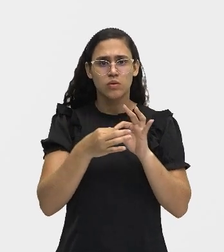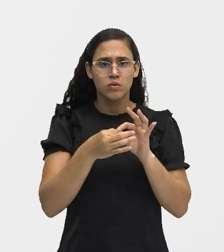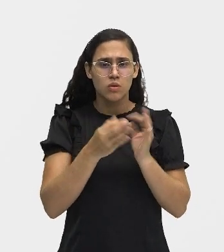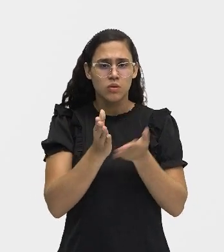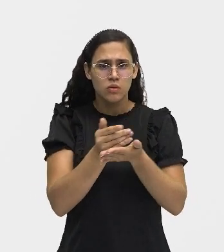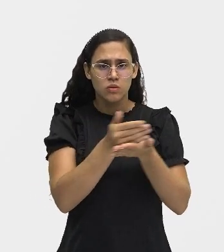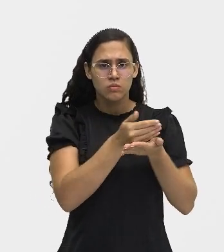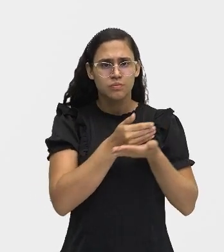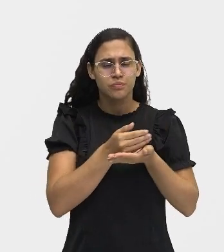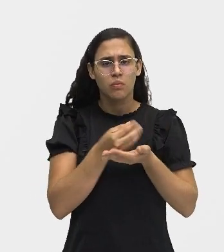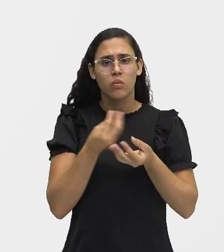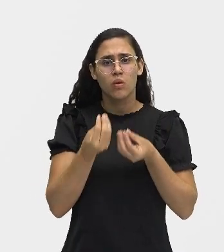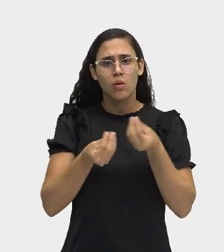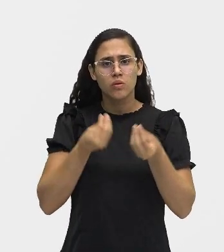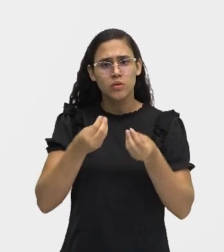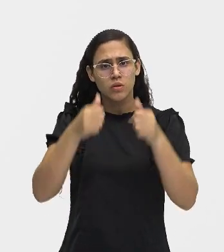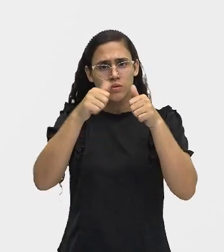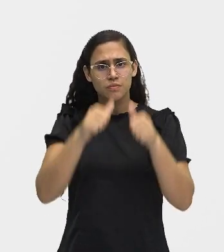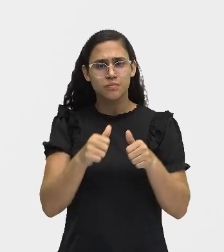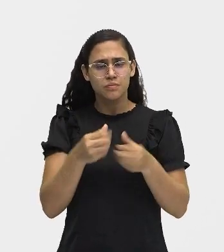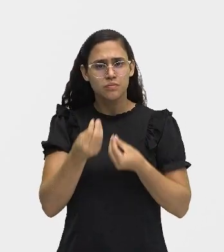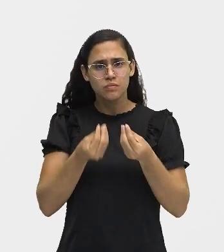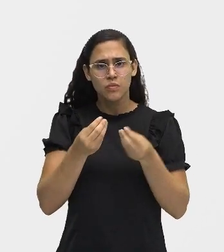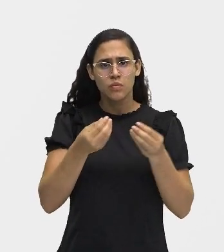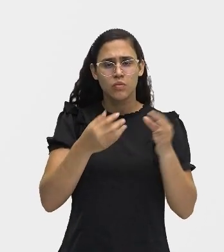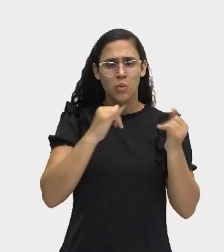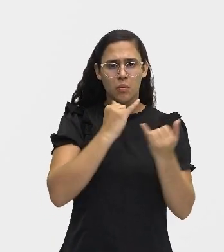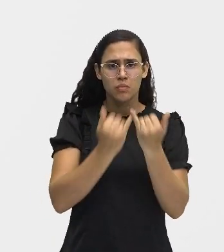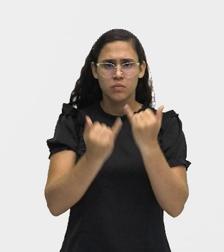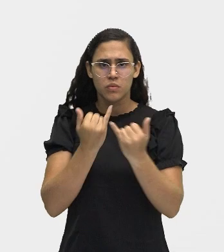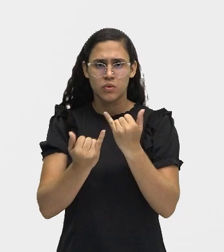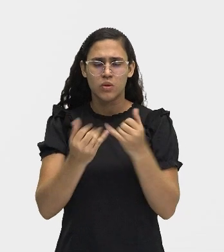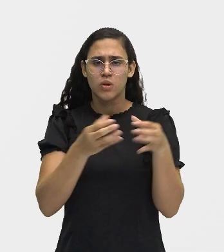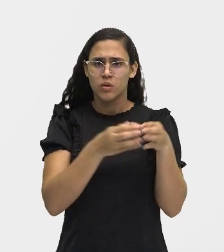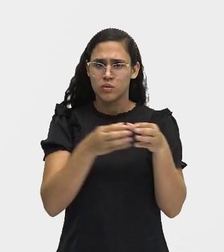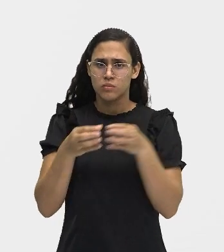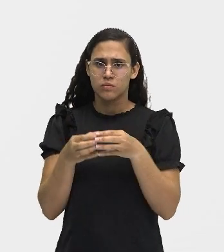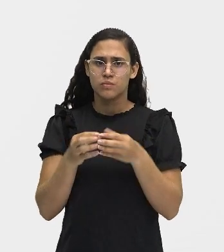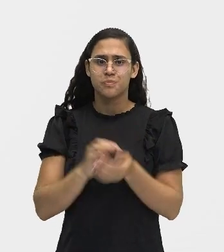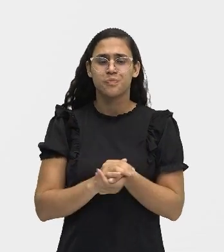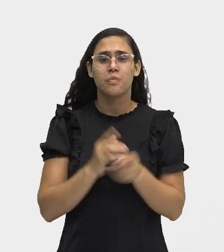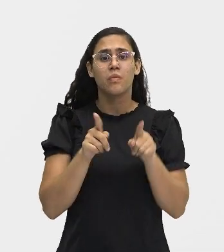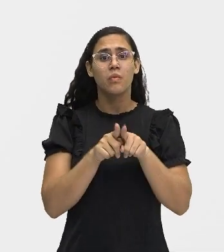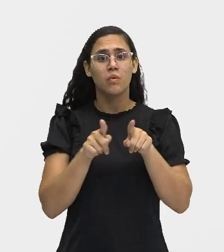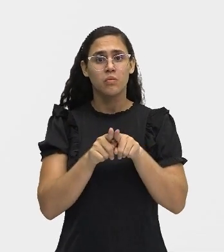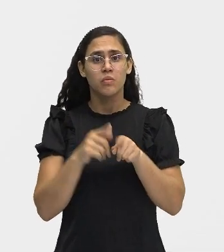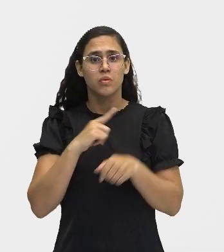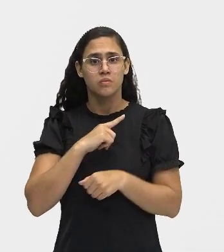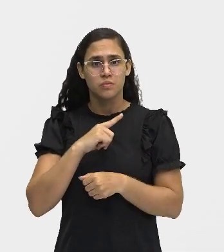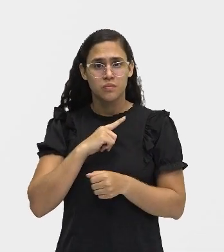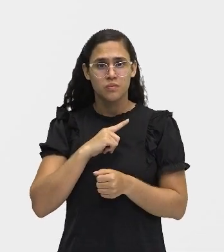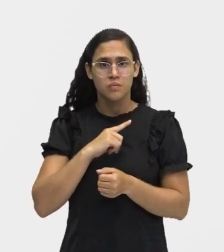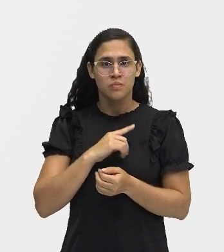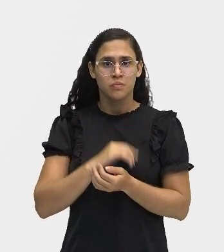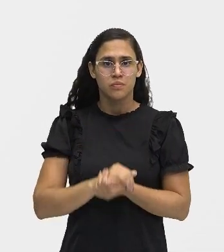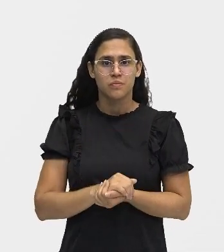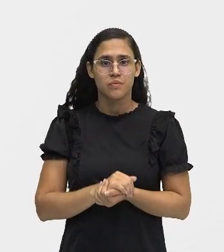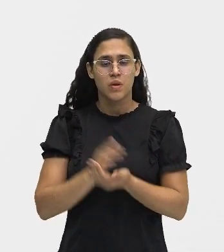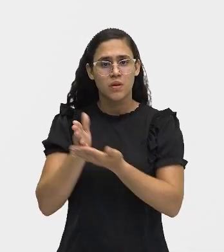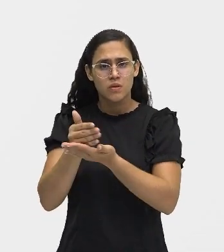homólogos e verificar como são parecidos esses genes, né? Então a gente tem também, por conta disso, essa